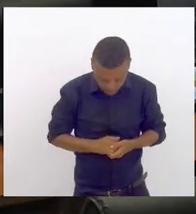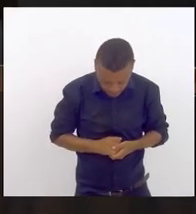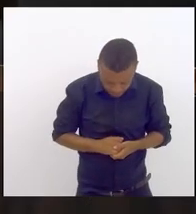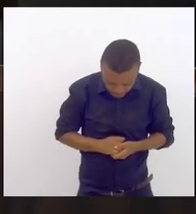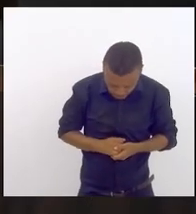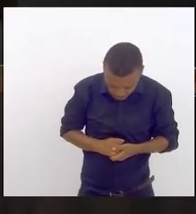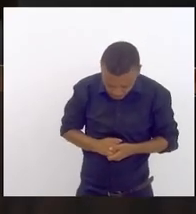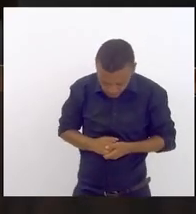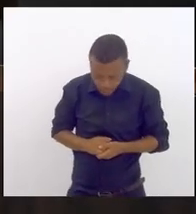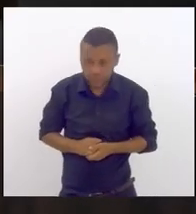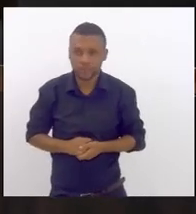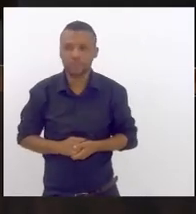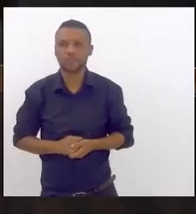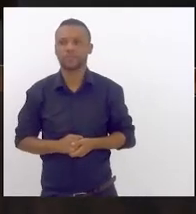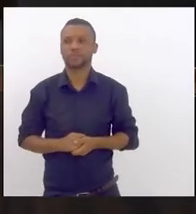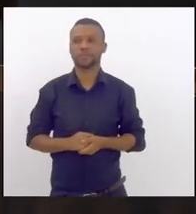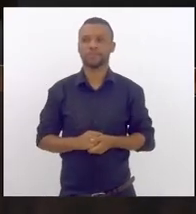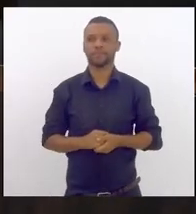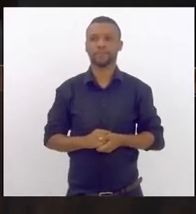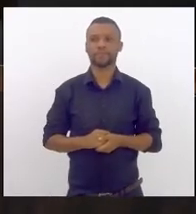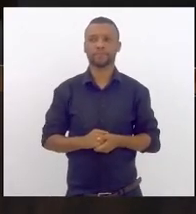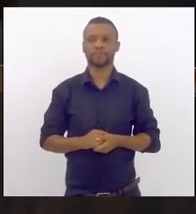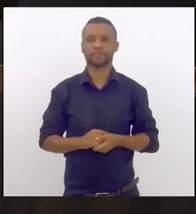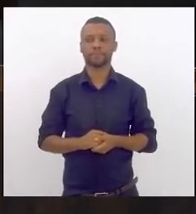Vou seguir a pauta.